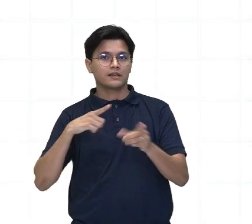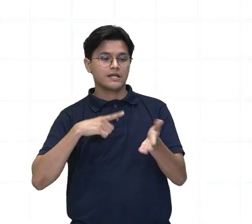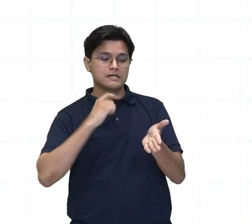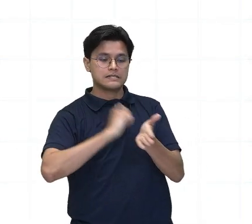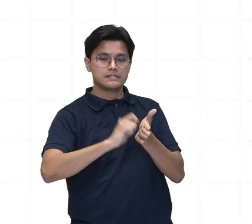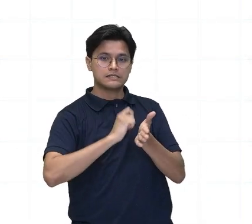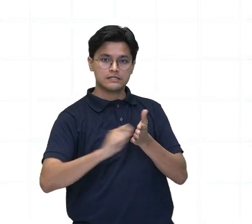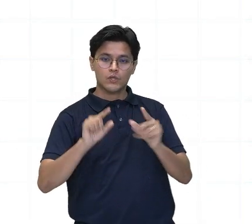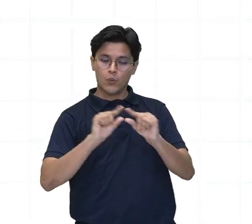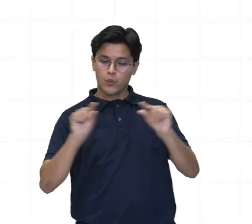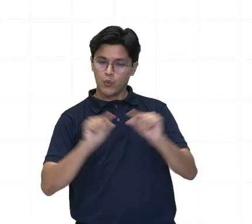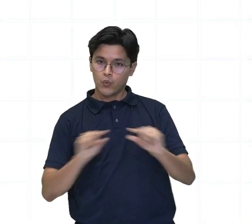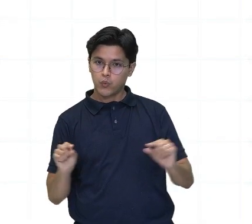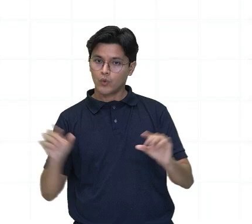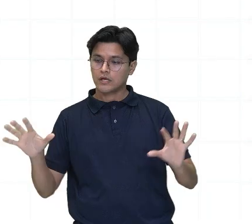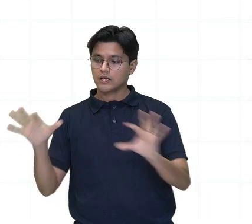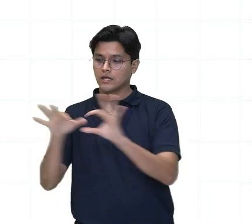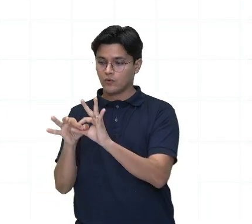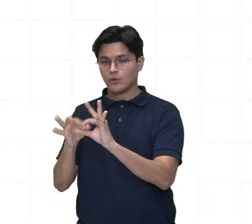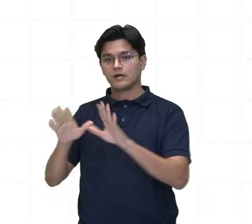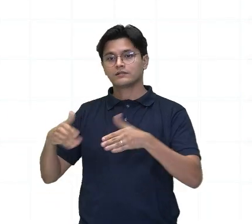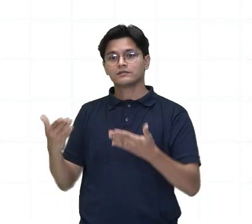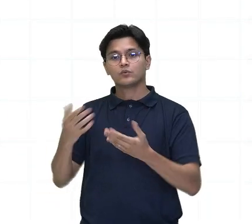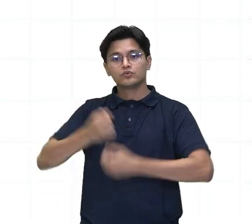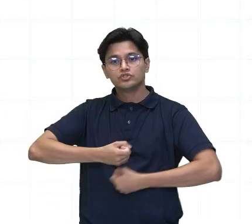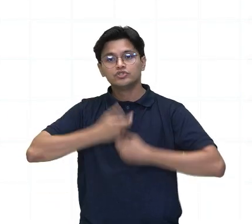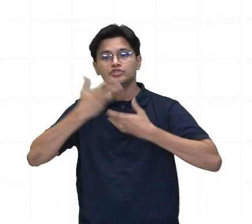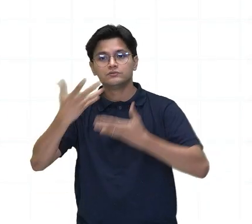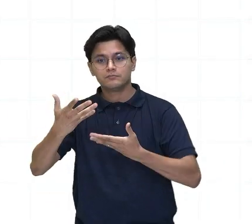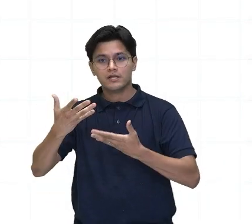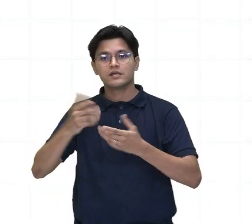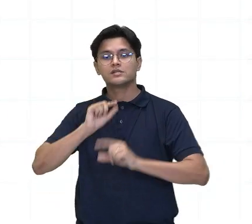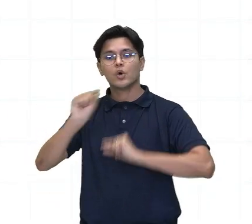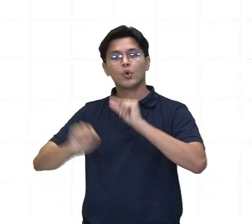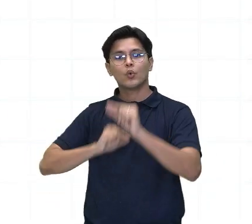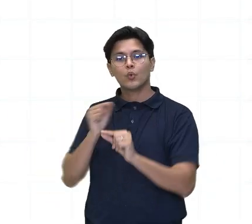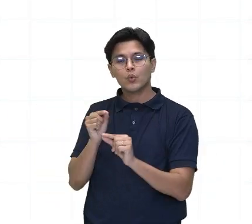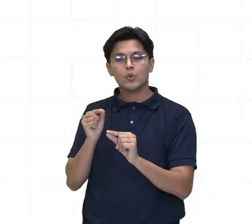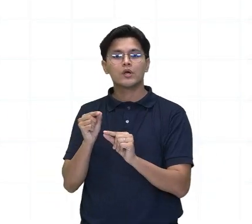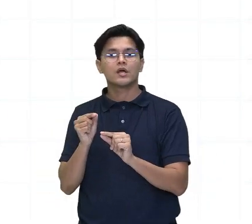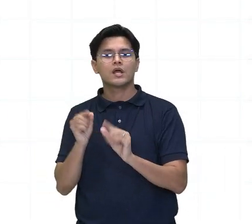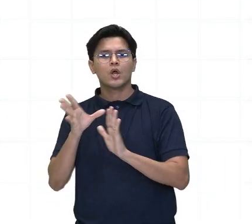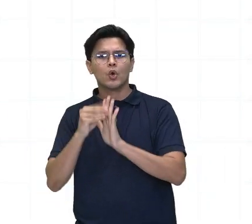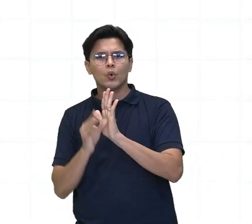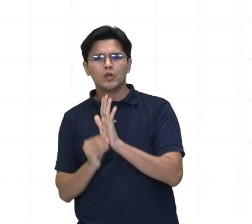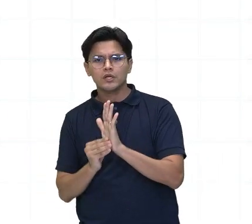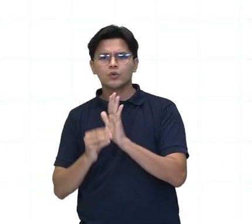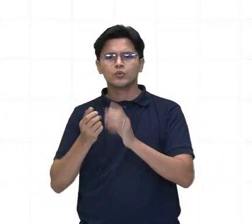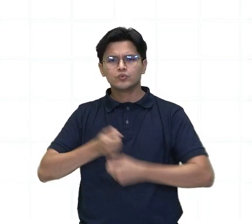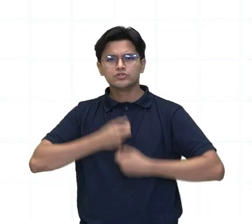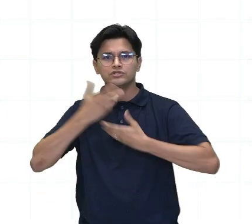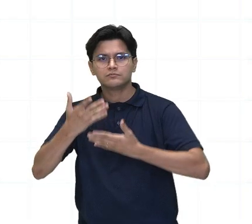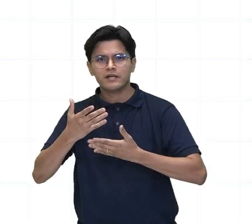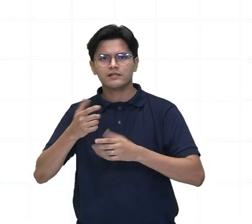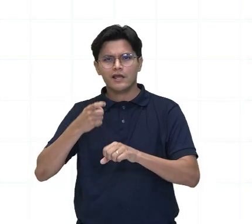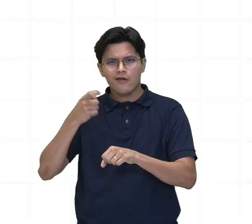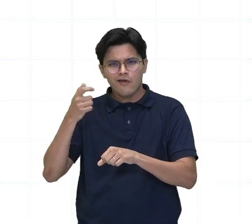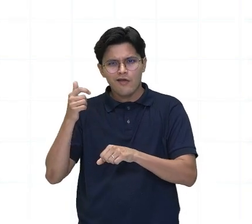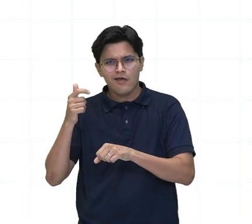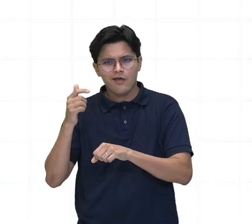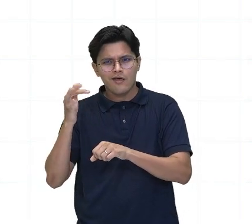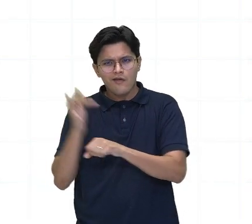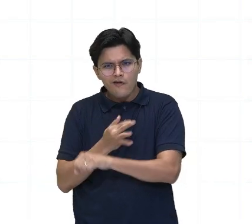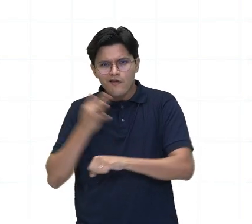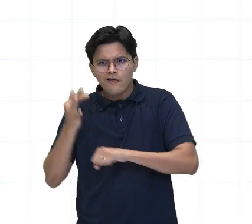verbal. Busca exprimir um componente de resistência social ou uma